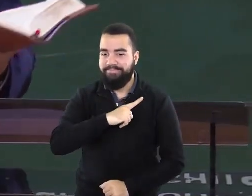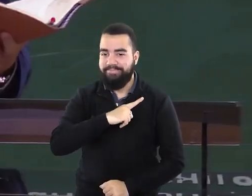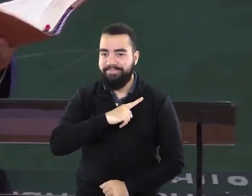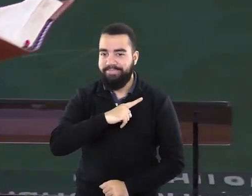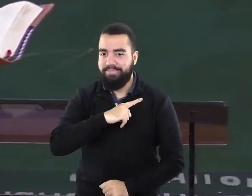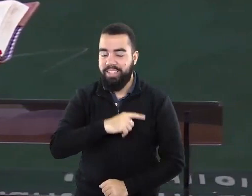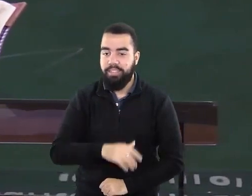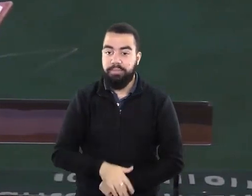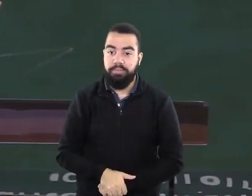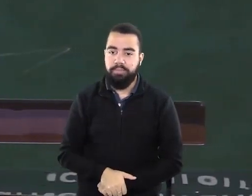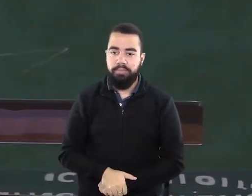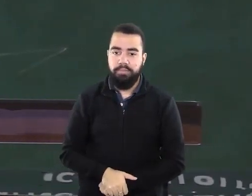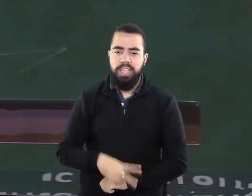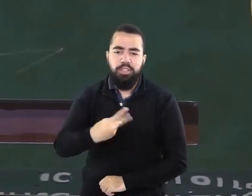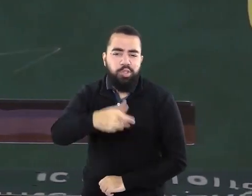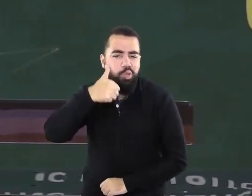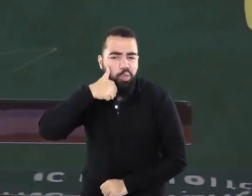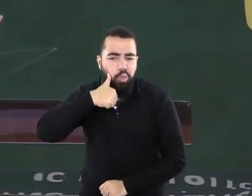Sua esposa é prioridade para você?